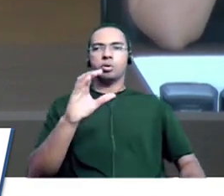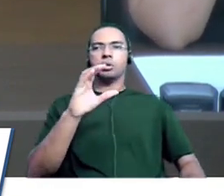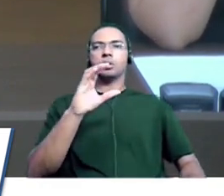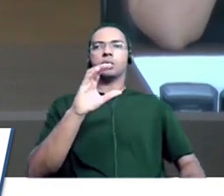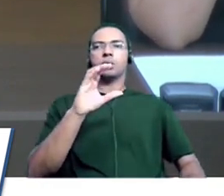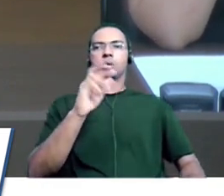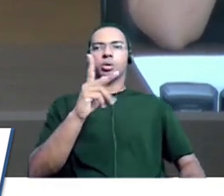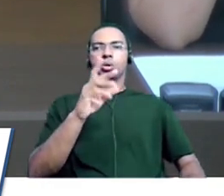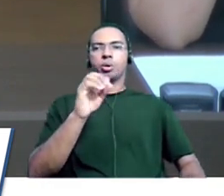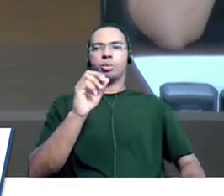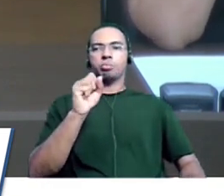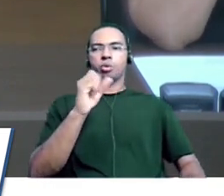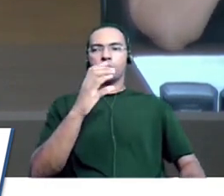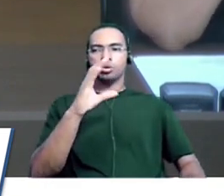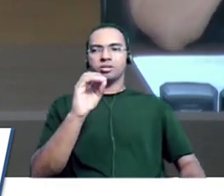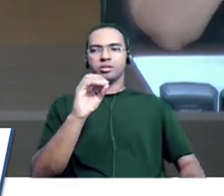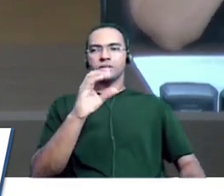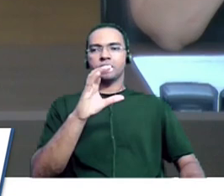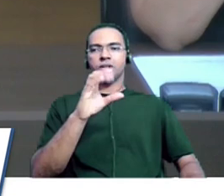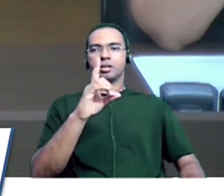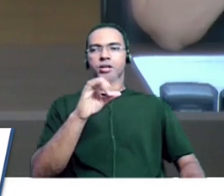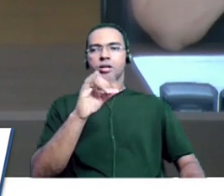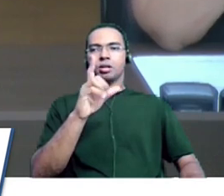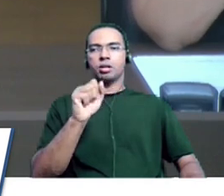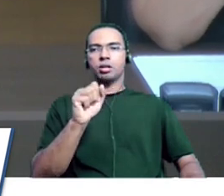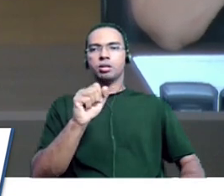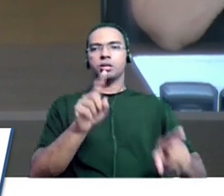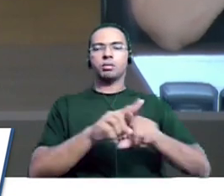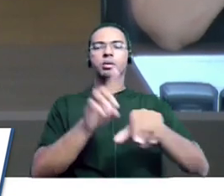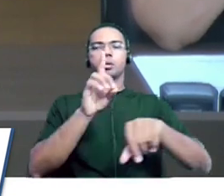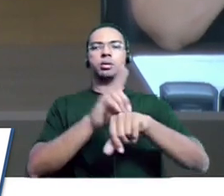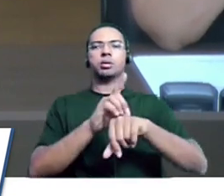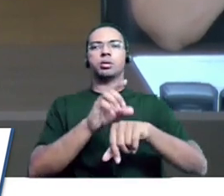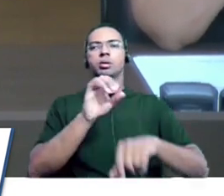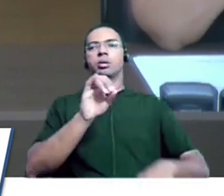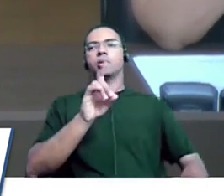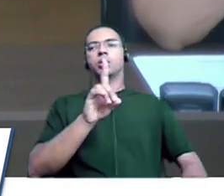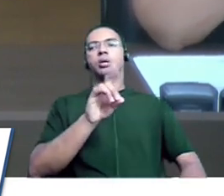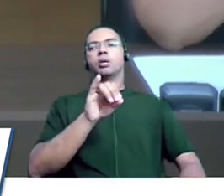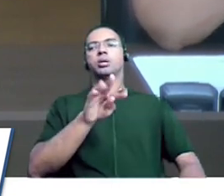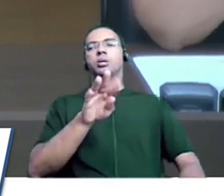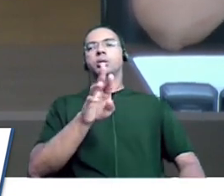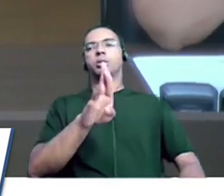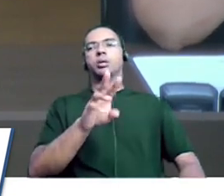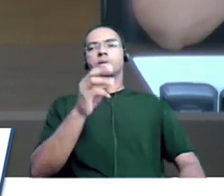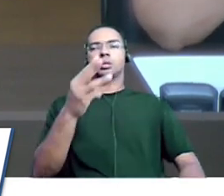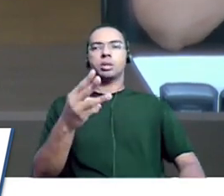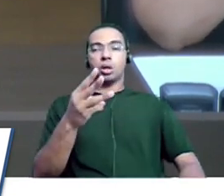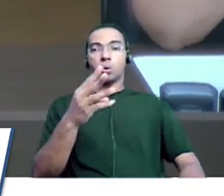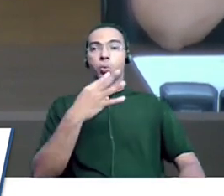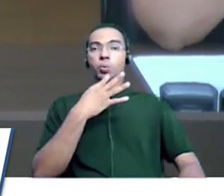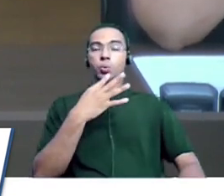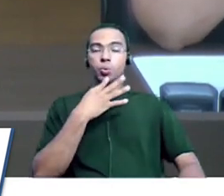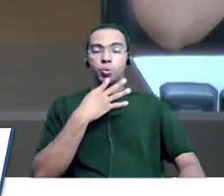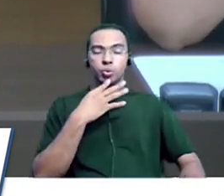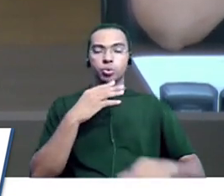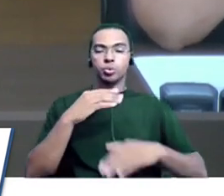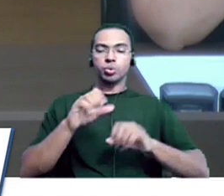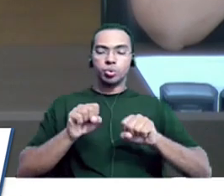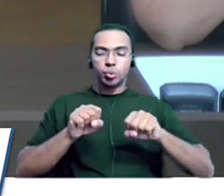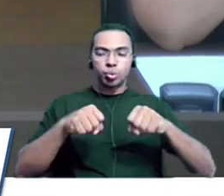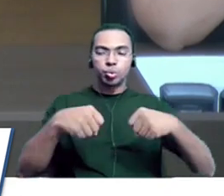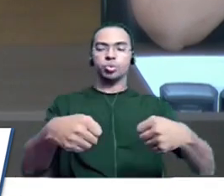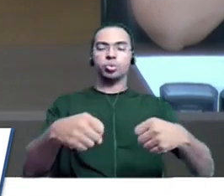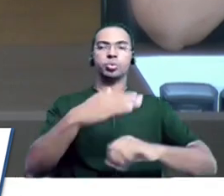e como diretor da DINTER 3. Em conhecimento, a dedicação e tudo que